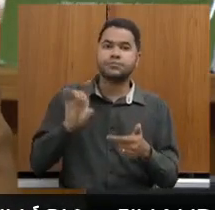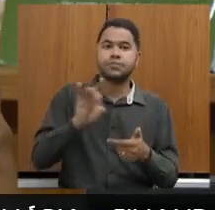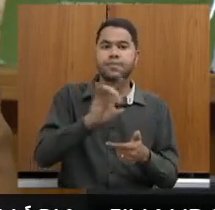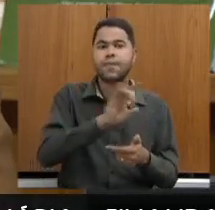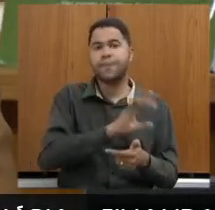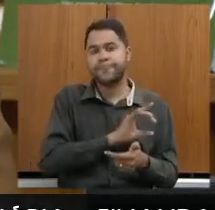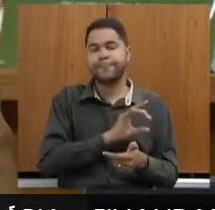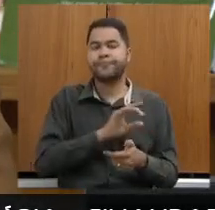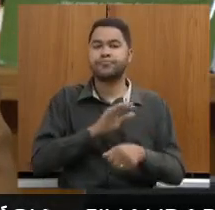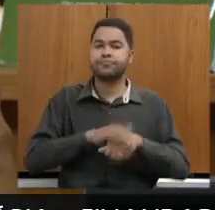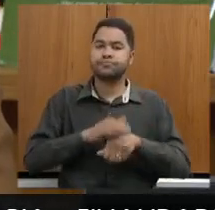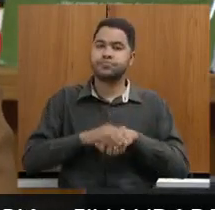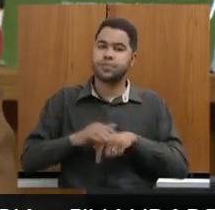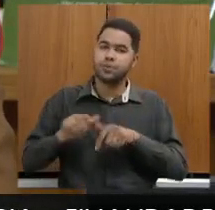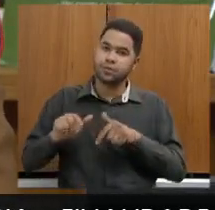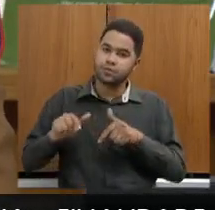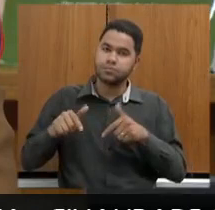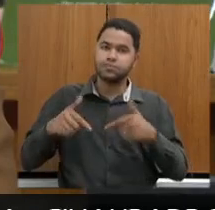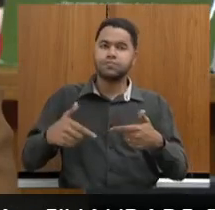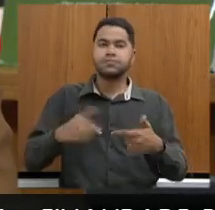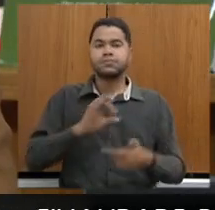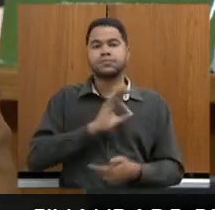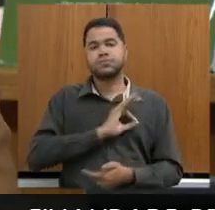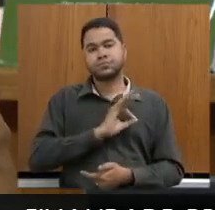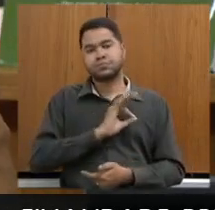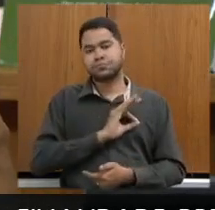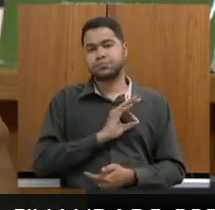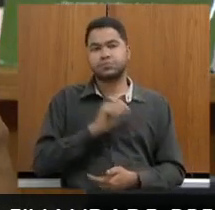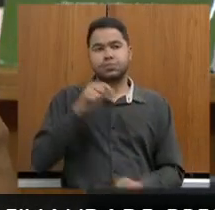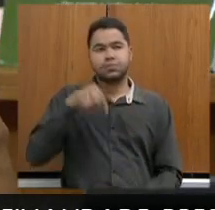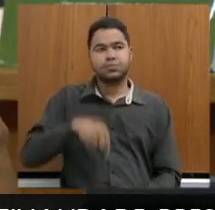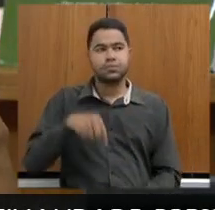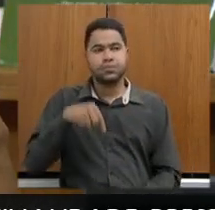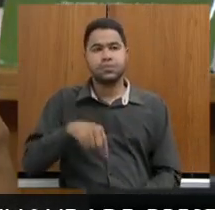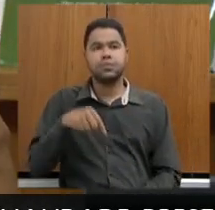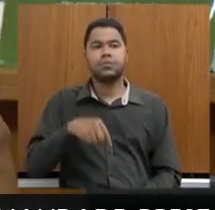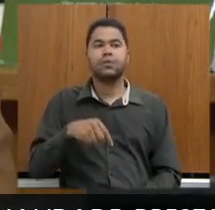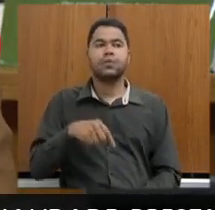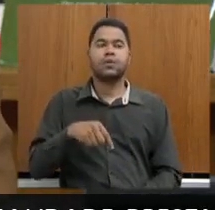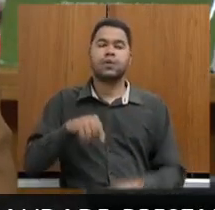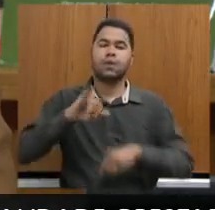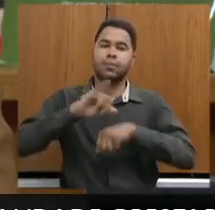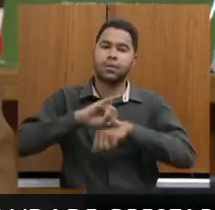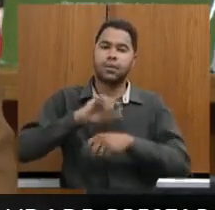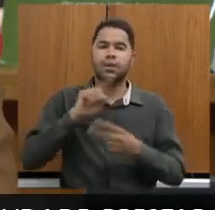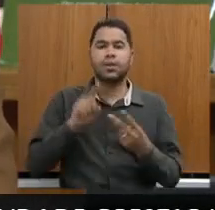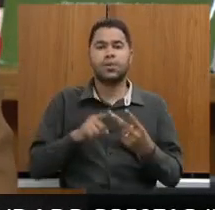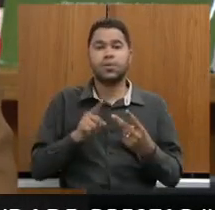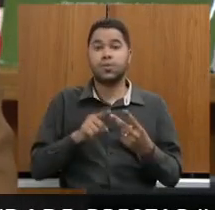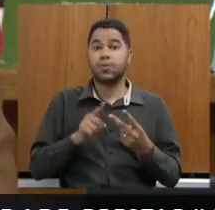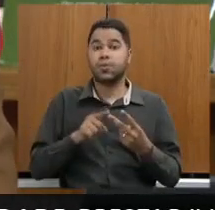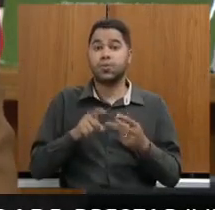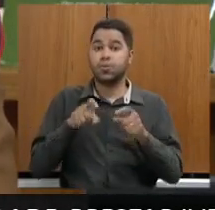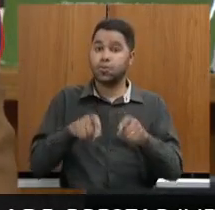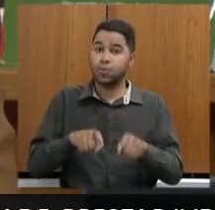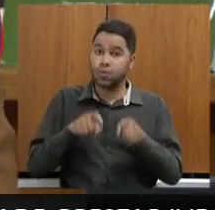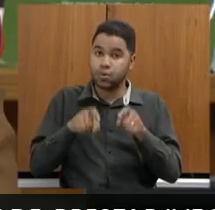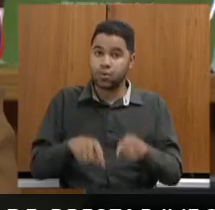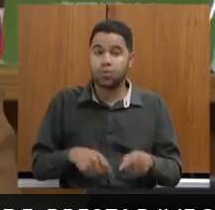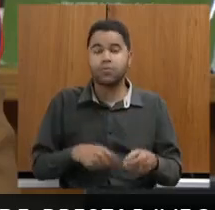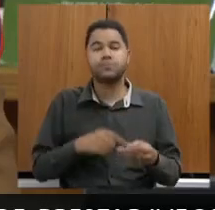com cada atuação do nosso policial militar seja que na capital seja no interior seja